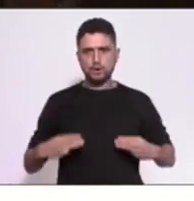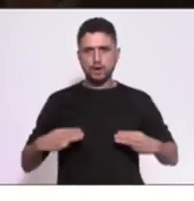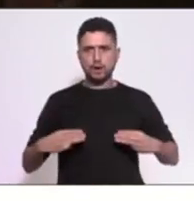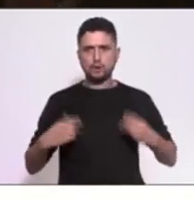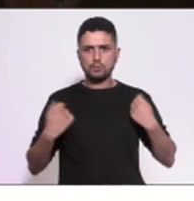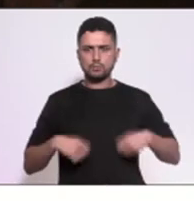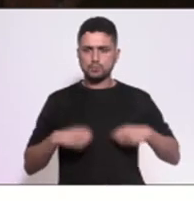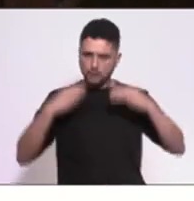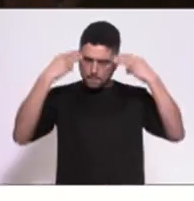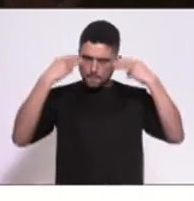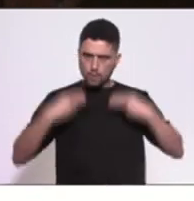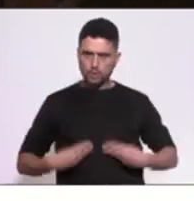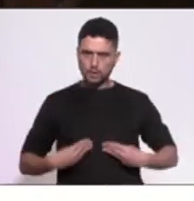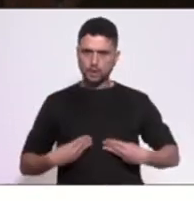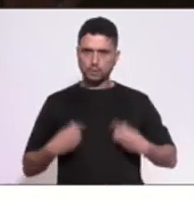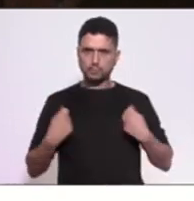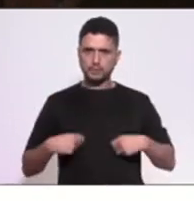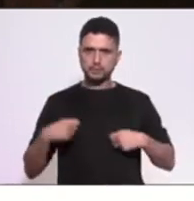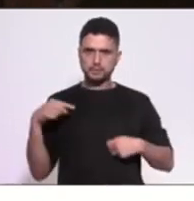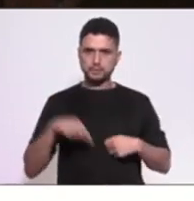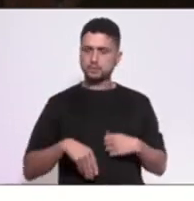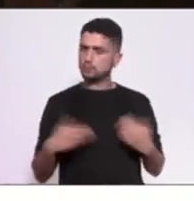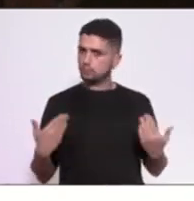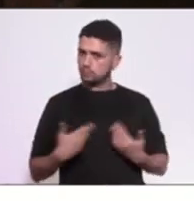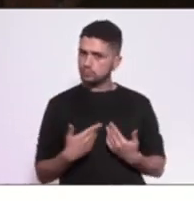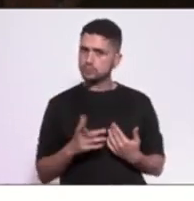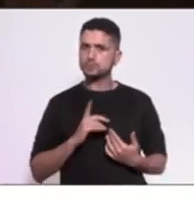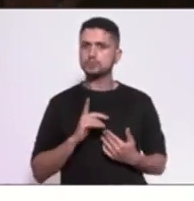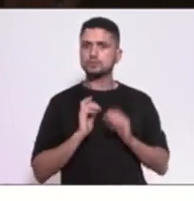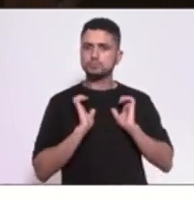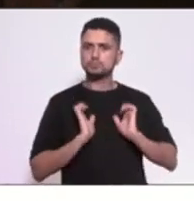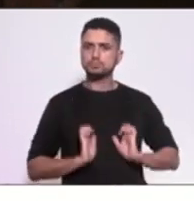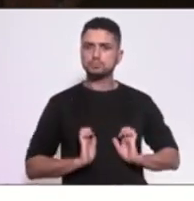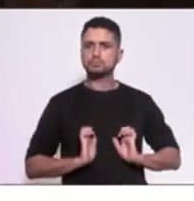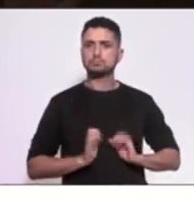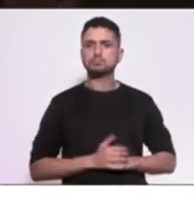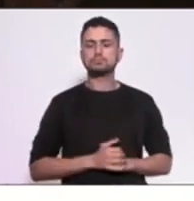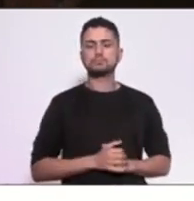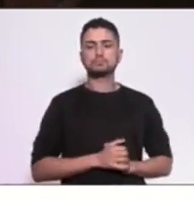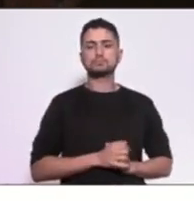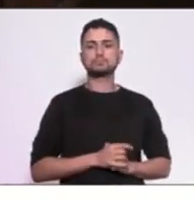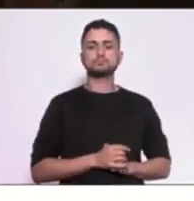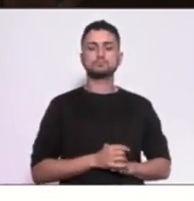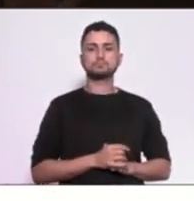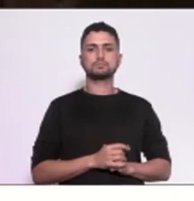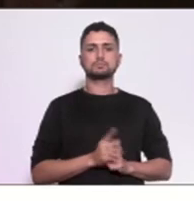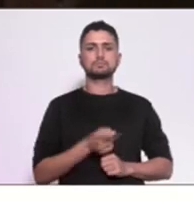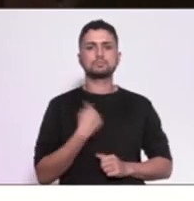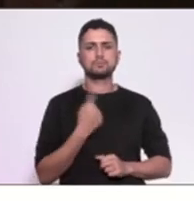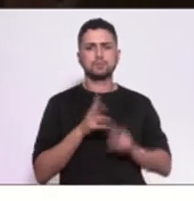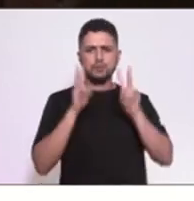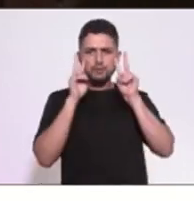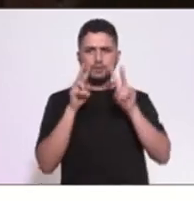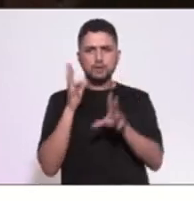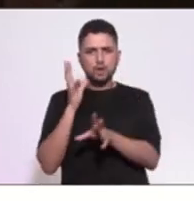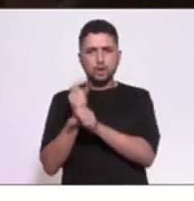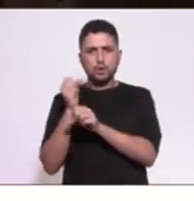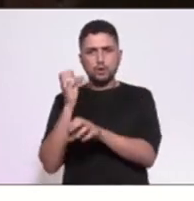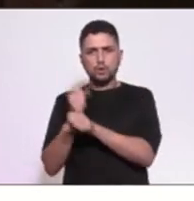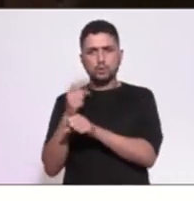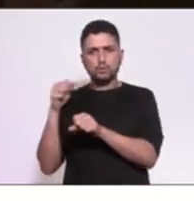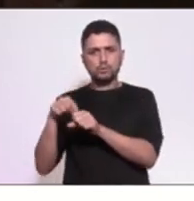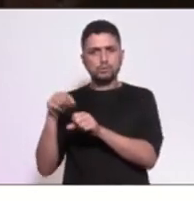ter estreita atenção nesta data. Nós estamos diante de contas que